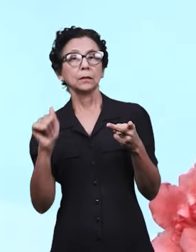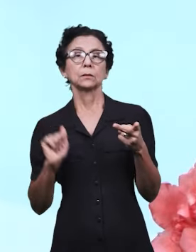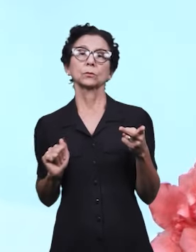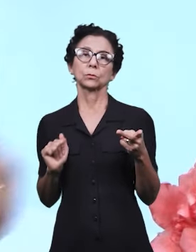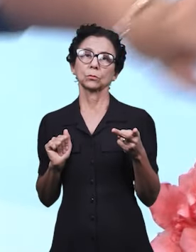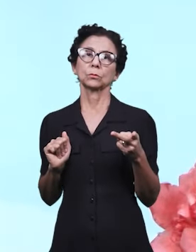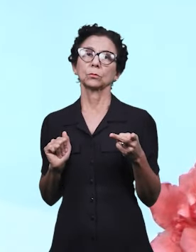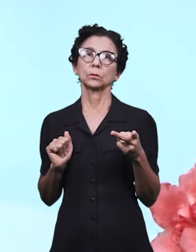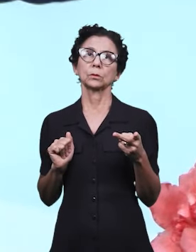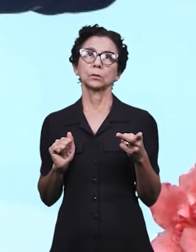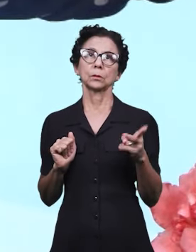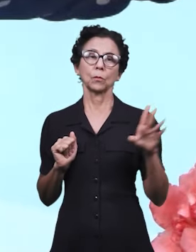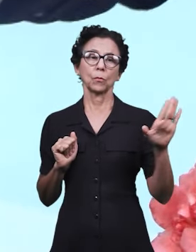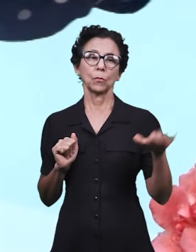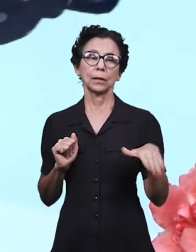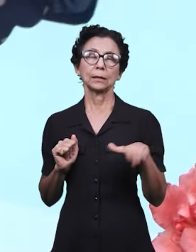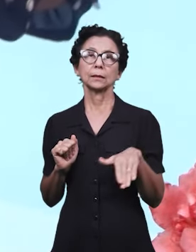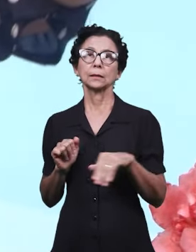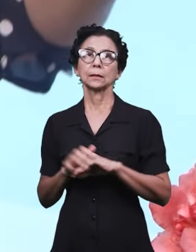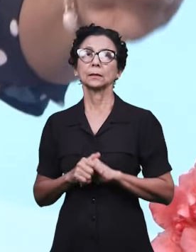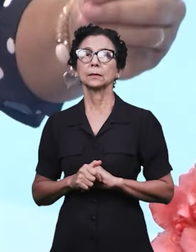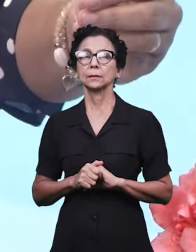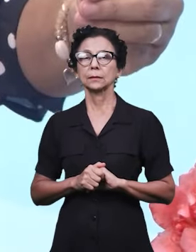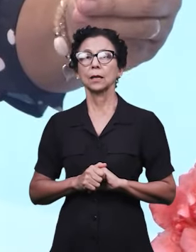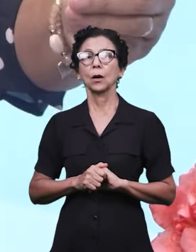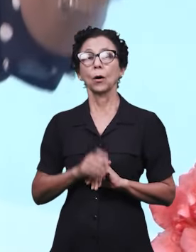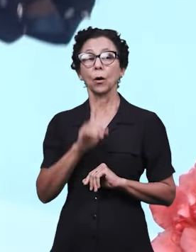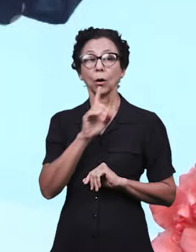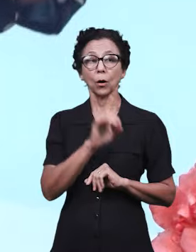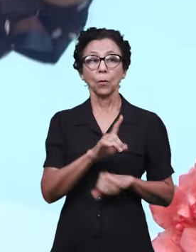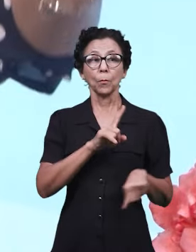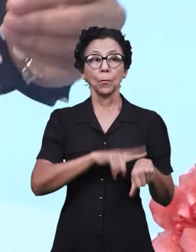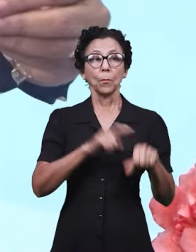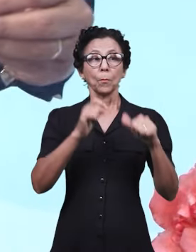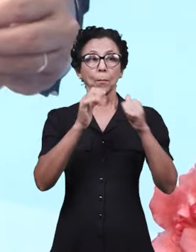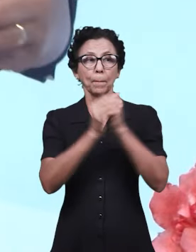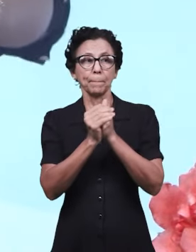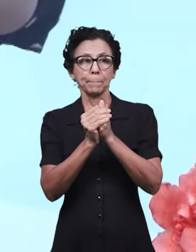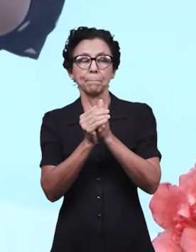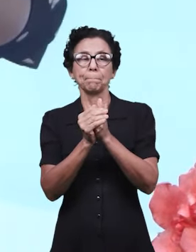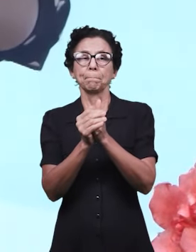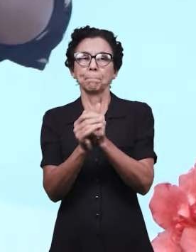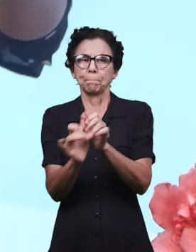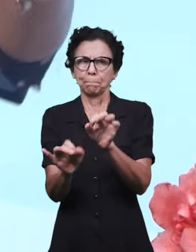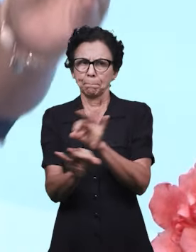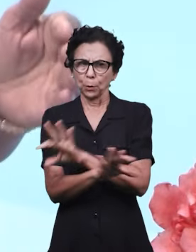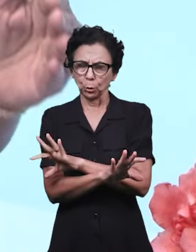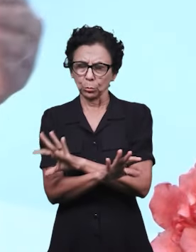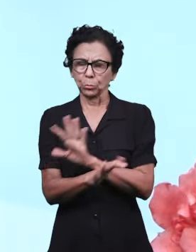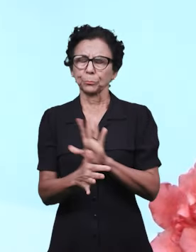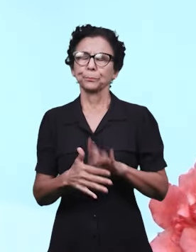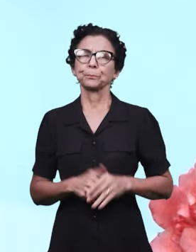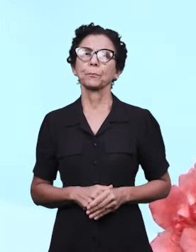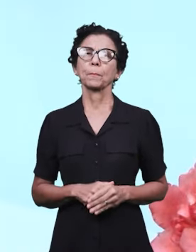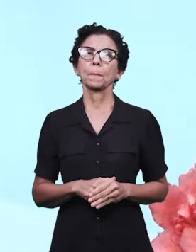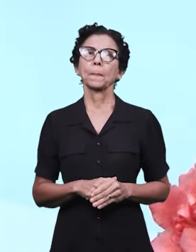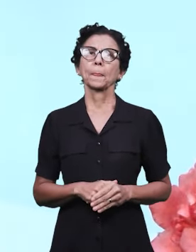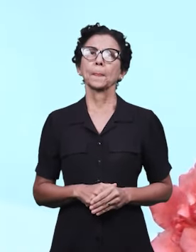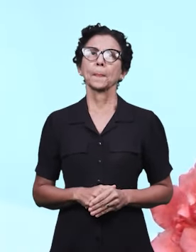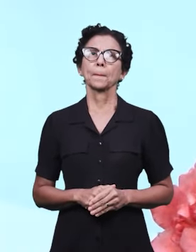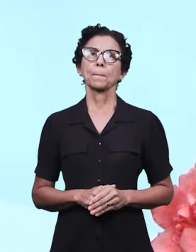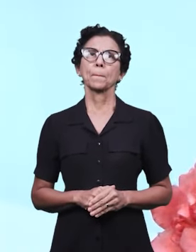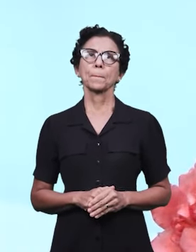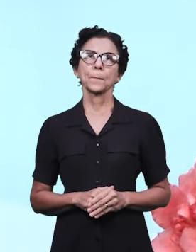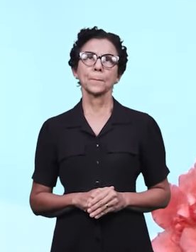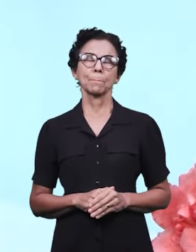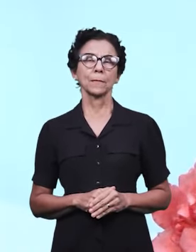entender até dizer o amém, né? Terminar ali, acompanhar a oração, para ela não